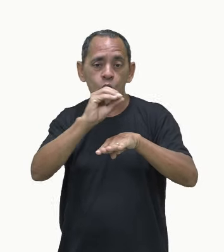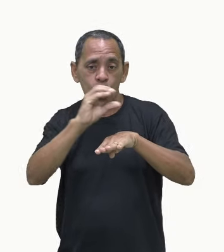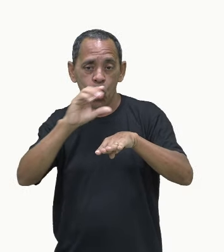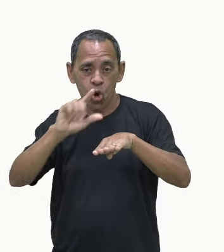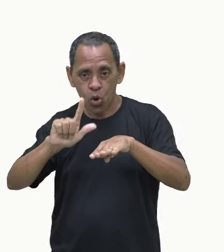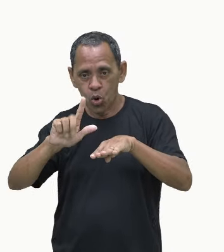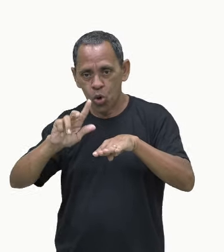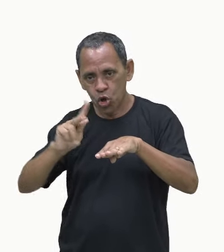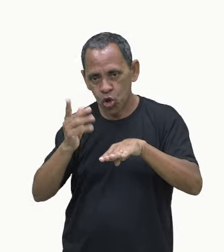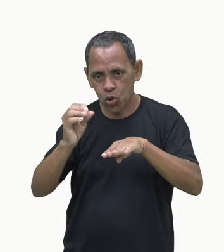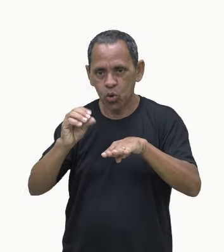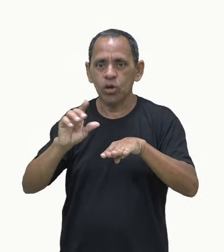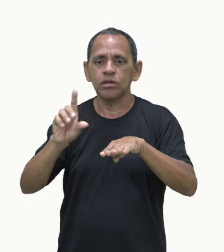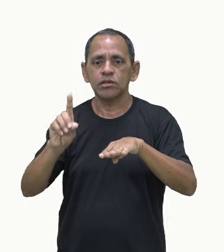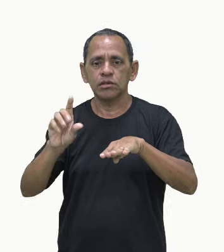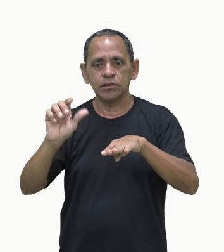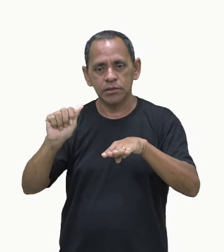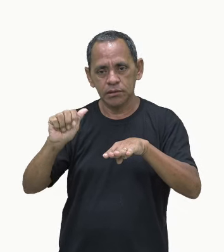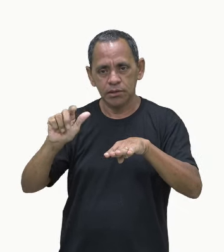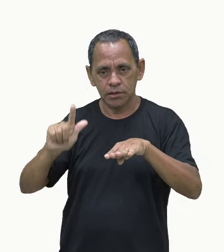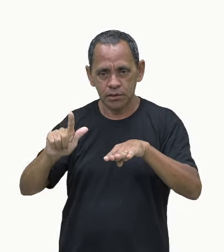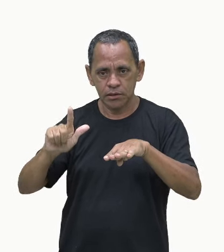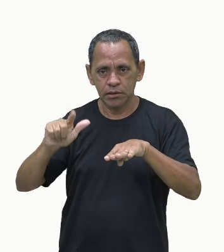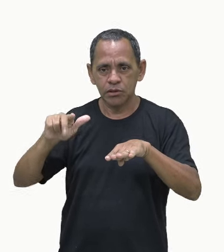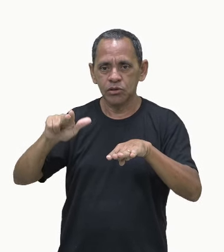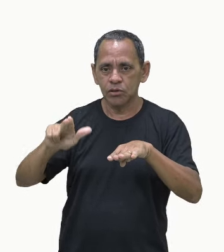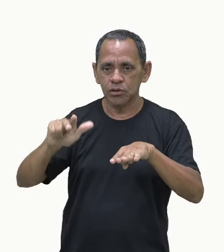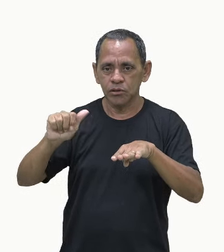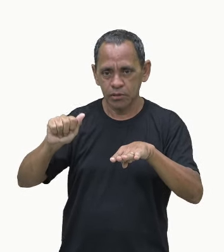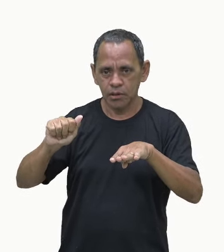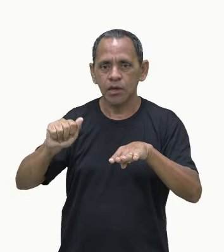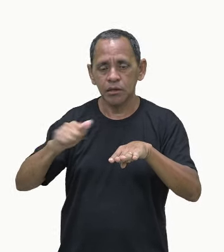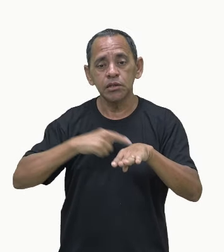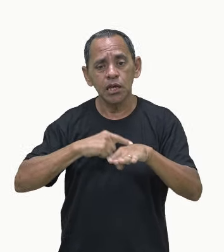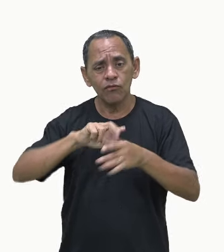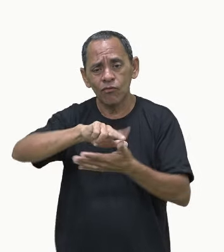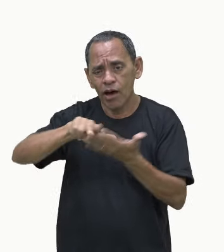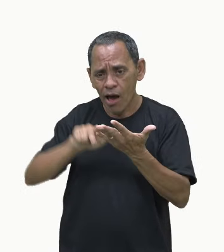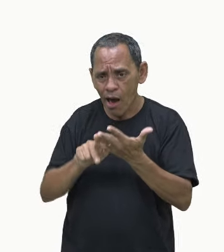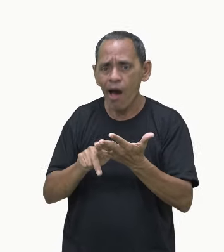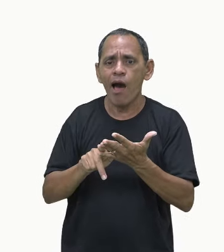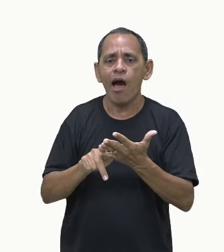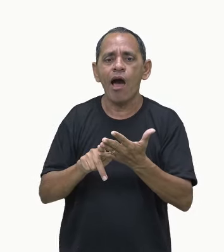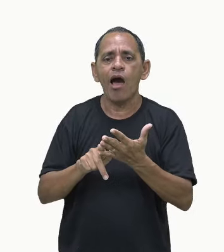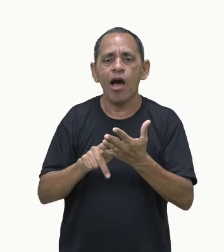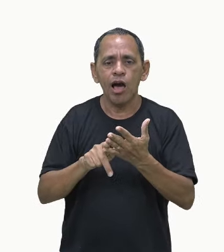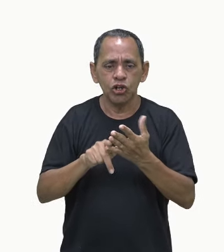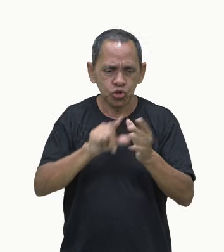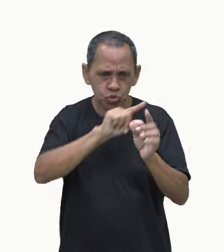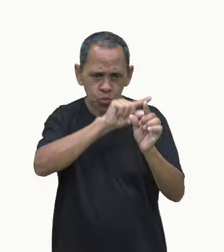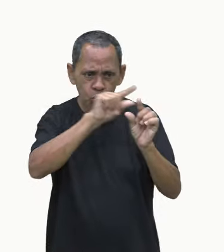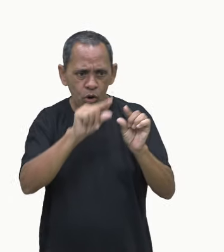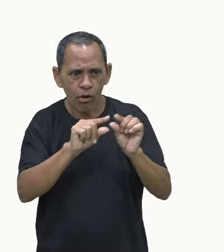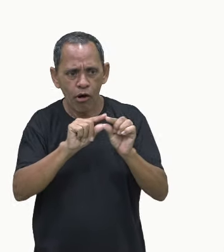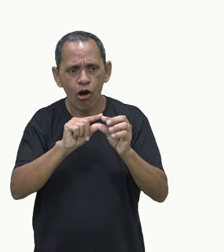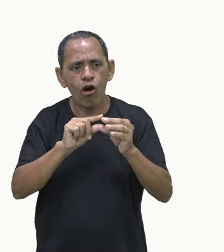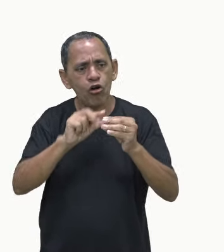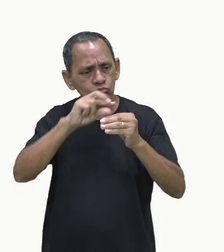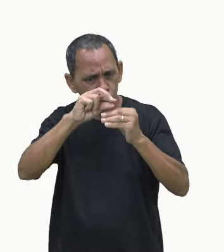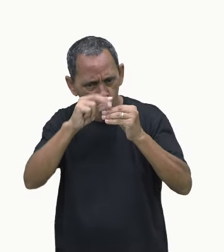nesses ambientes aquáticos vivem muitos organismos, né? Muitos organismos,